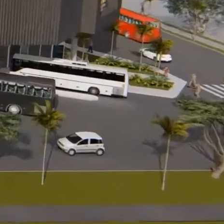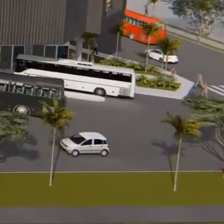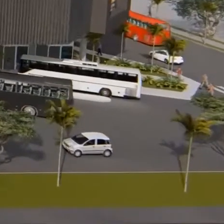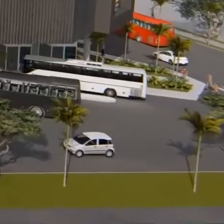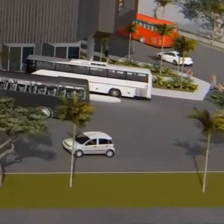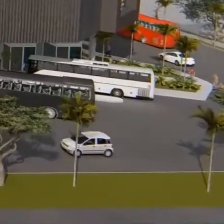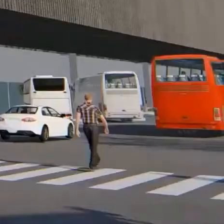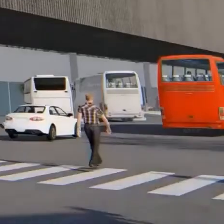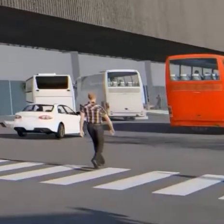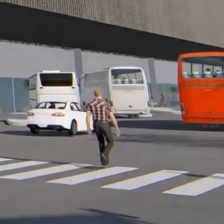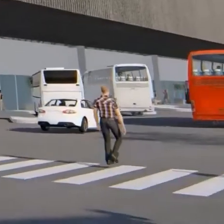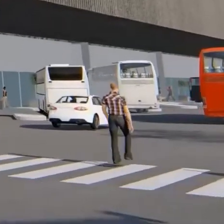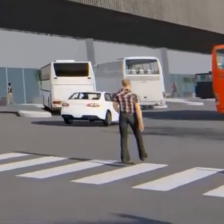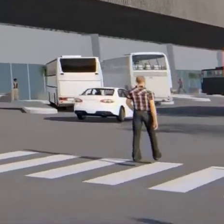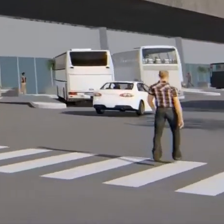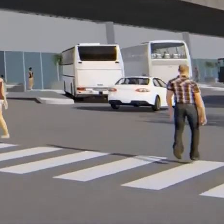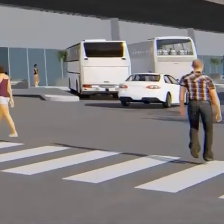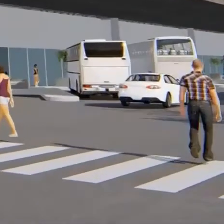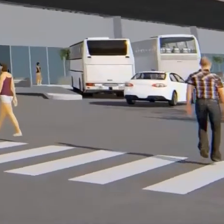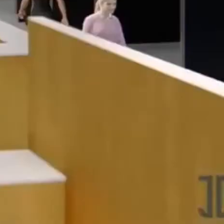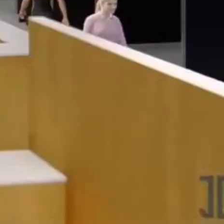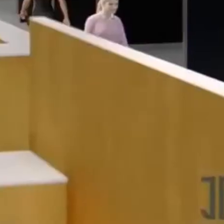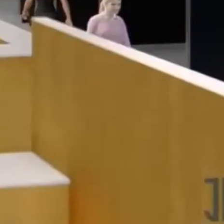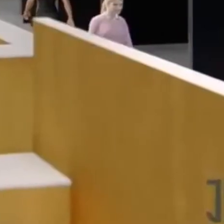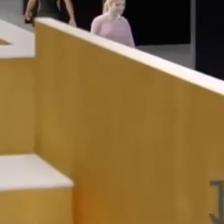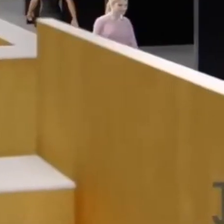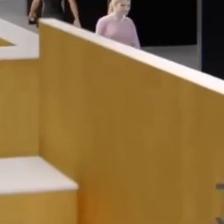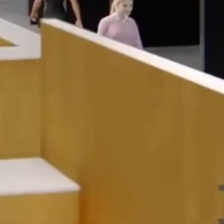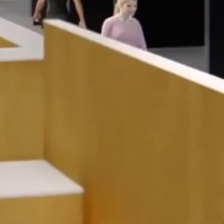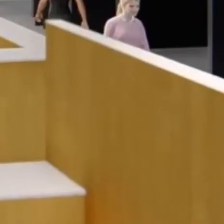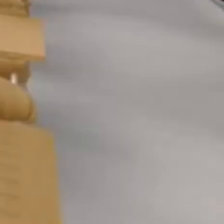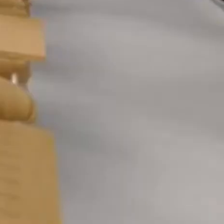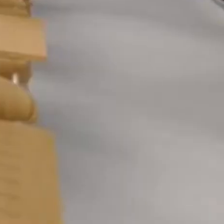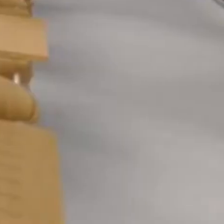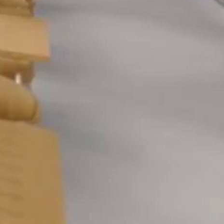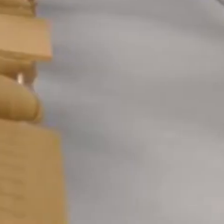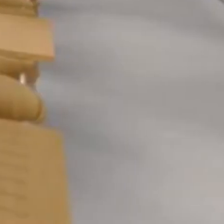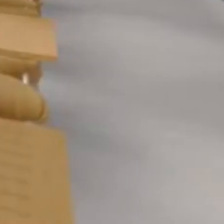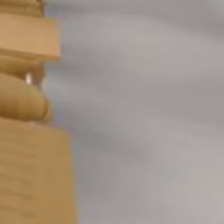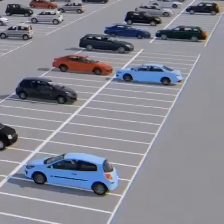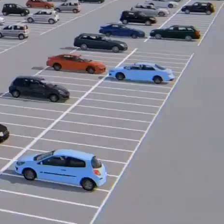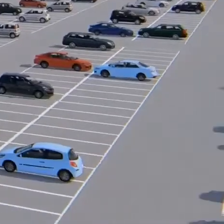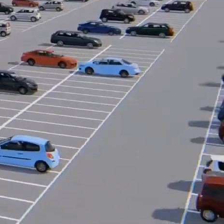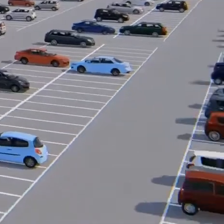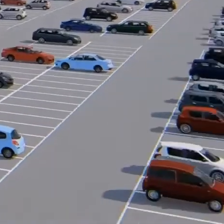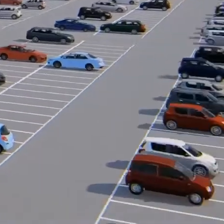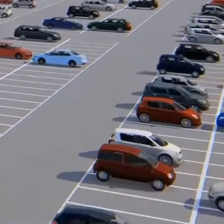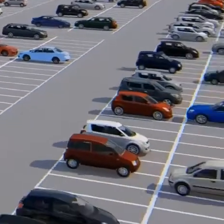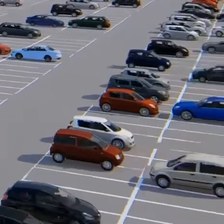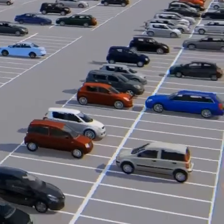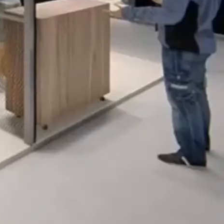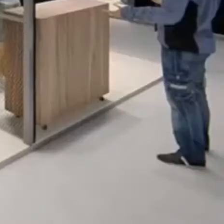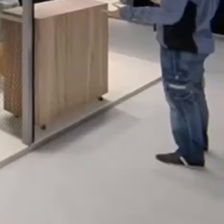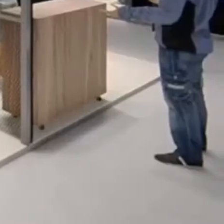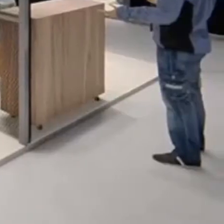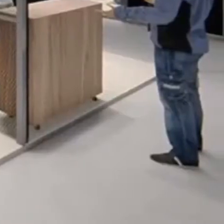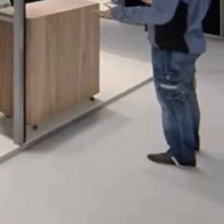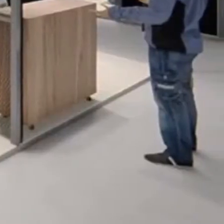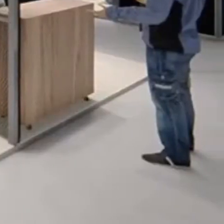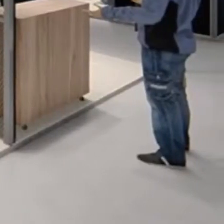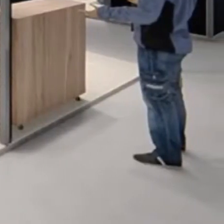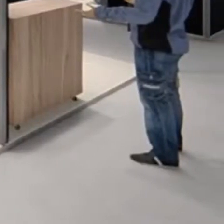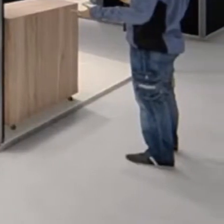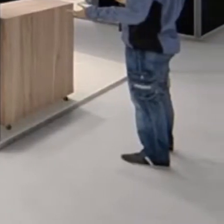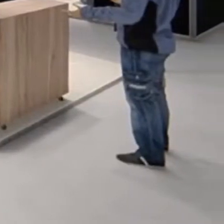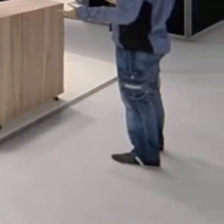ótima localização ao lado do Moda Center Santa Cruz. Ambiente climatizado com praça de alimentação, amplo estacionamento e diversos modelos de